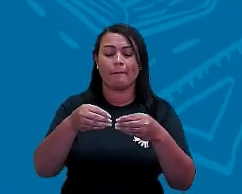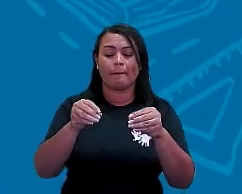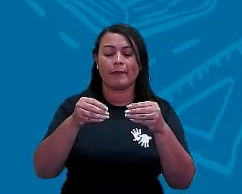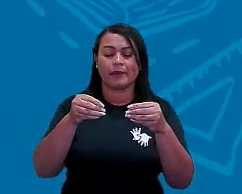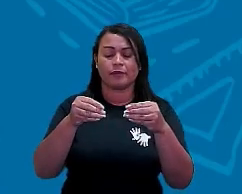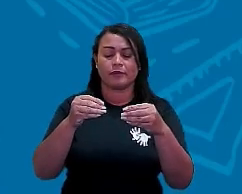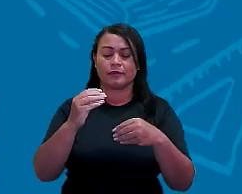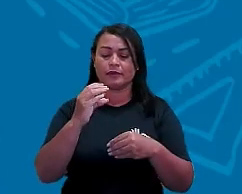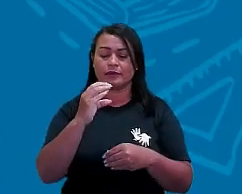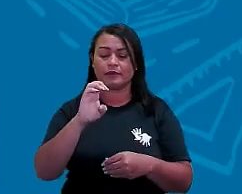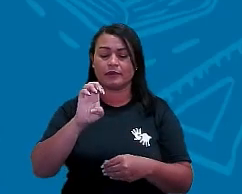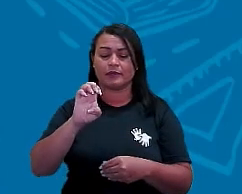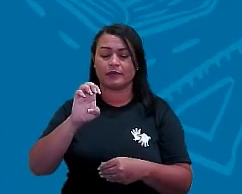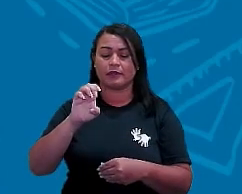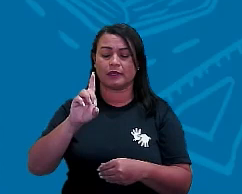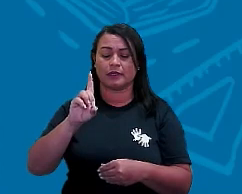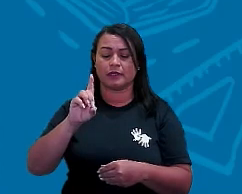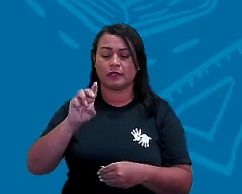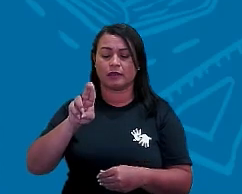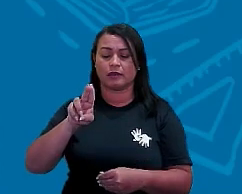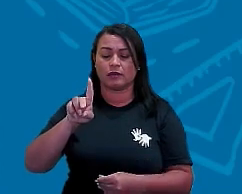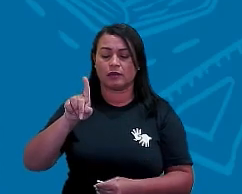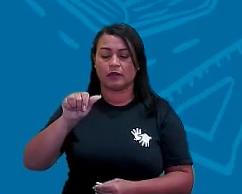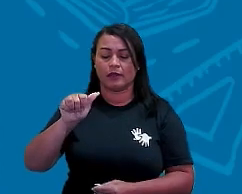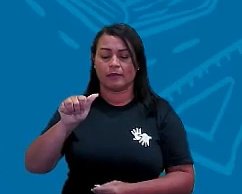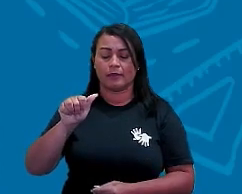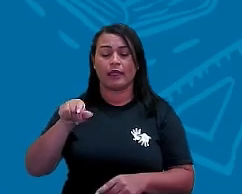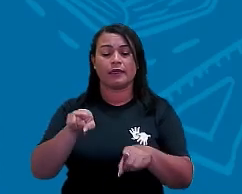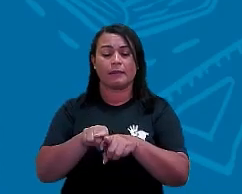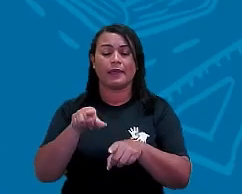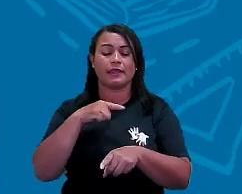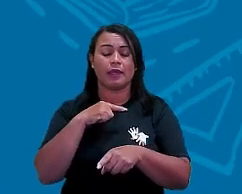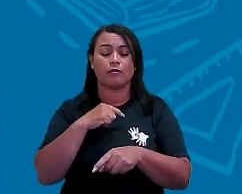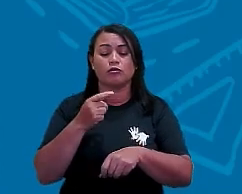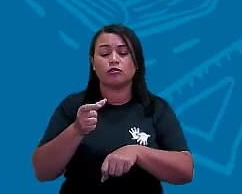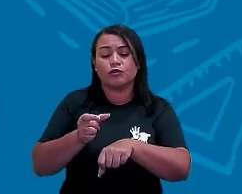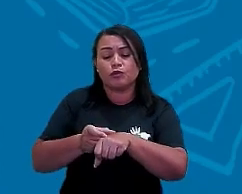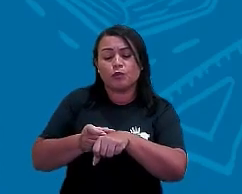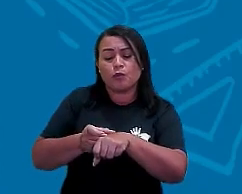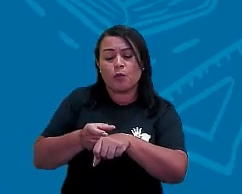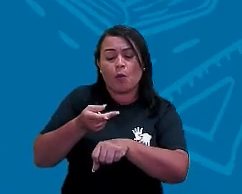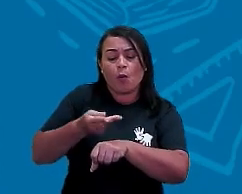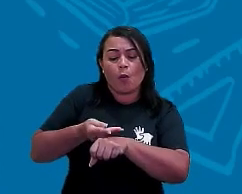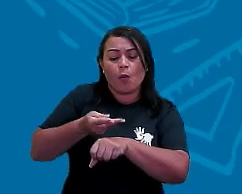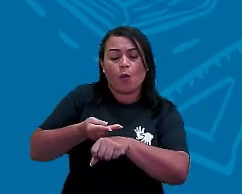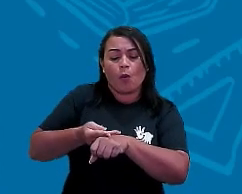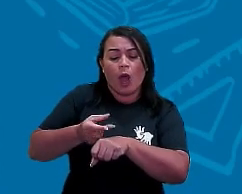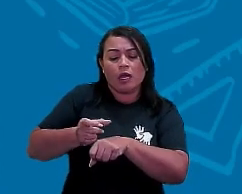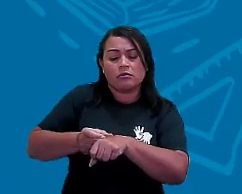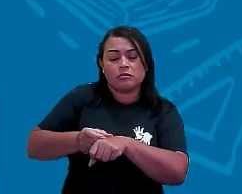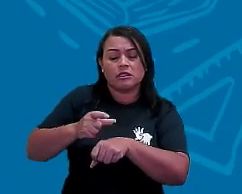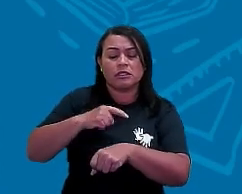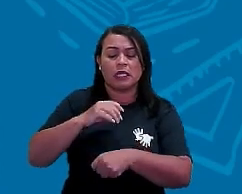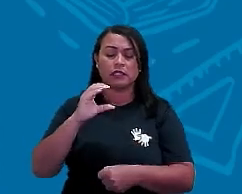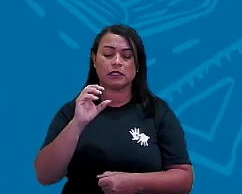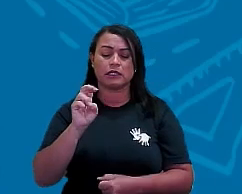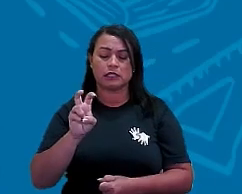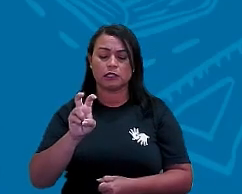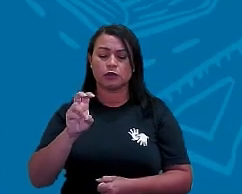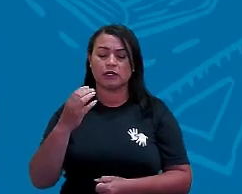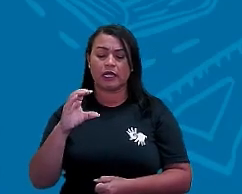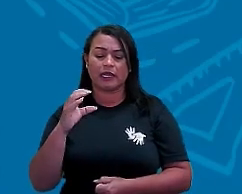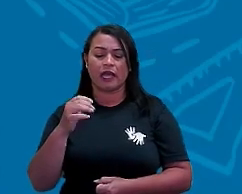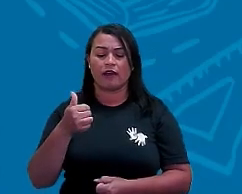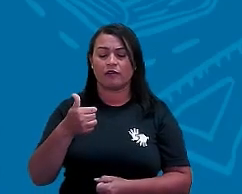cédula. Então, é um dinheirinho de papel. E as moedas são as moedinhas, né? Que vai de 5 centavos, 10 centavos,